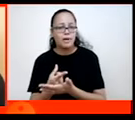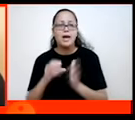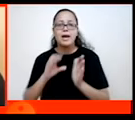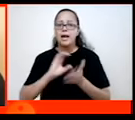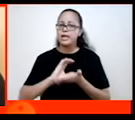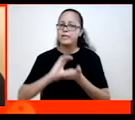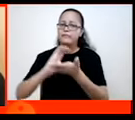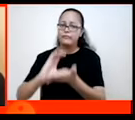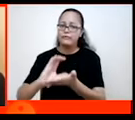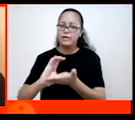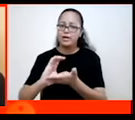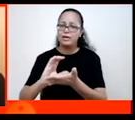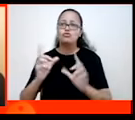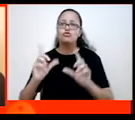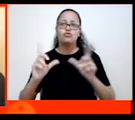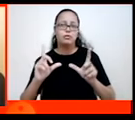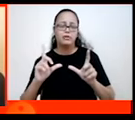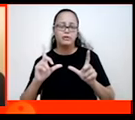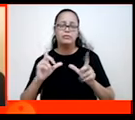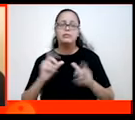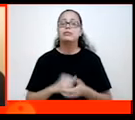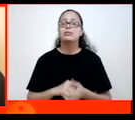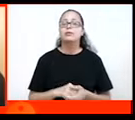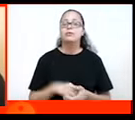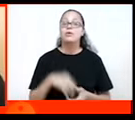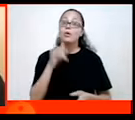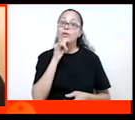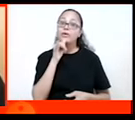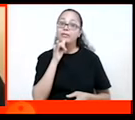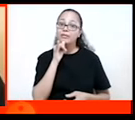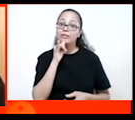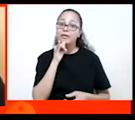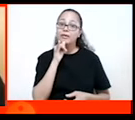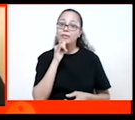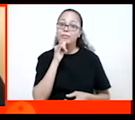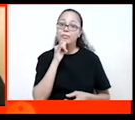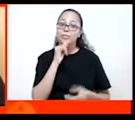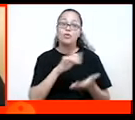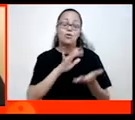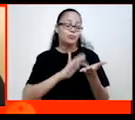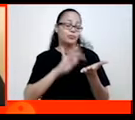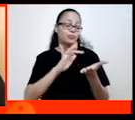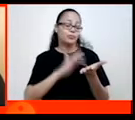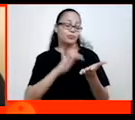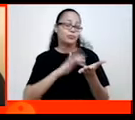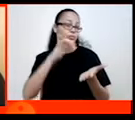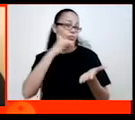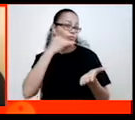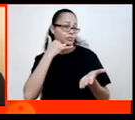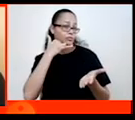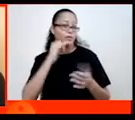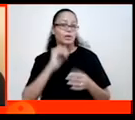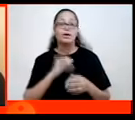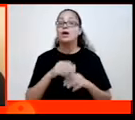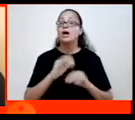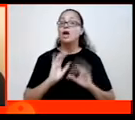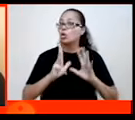né? Para levar as pessoas a consumirem cada vez mais. Um bom exemplo que nós temos disso são os smartphones, né? Todo